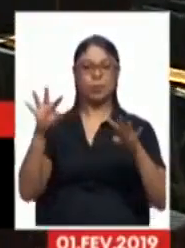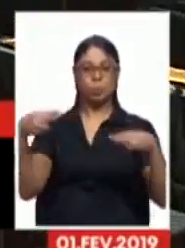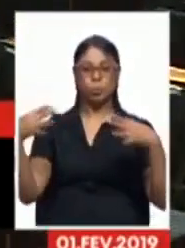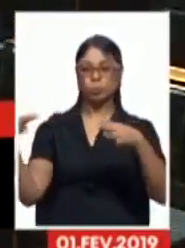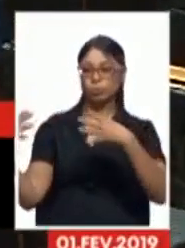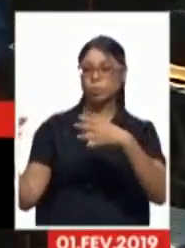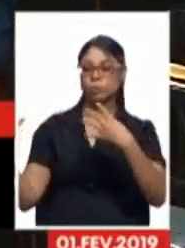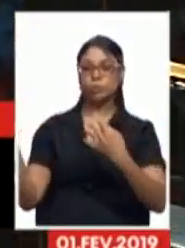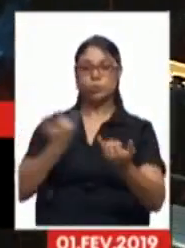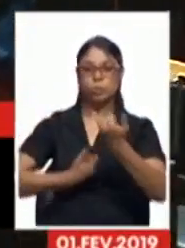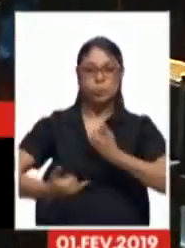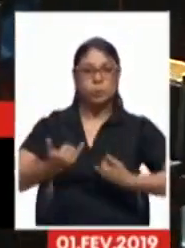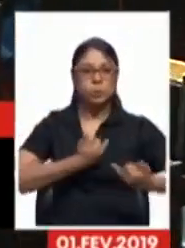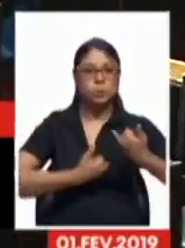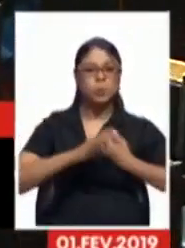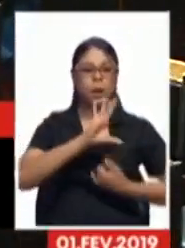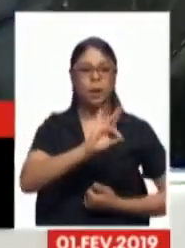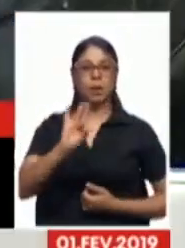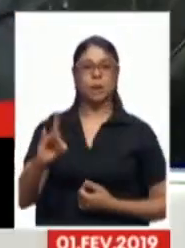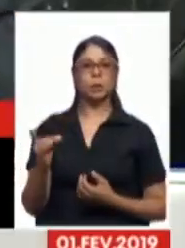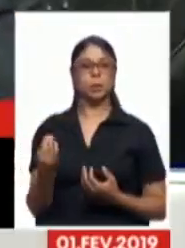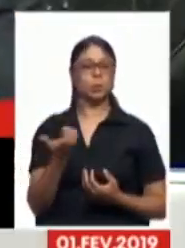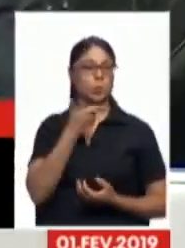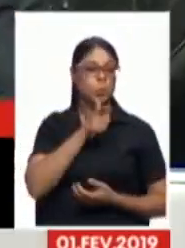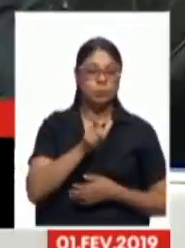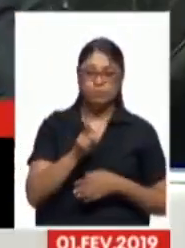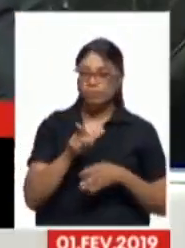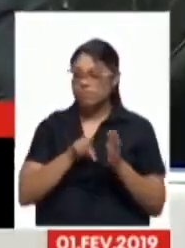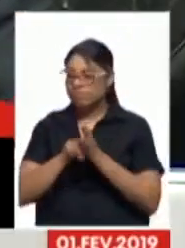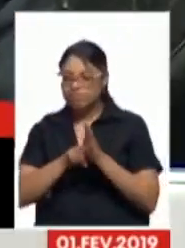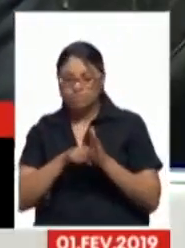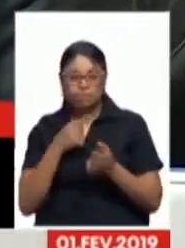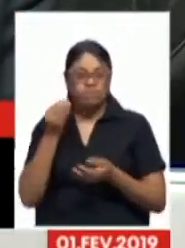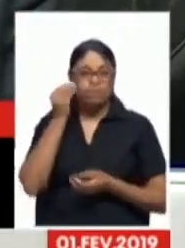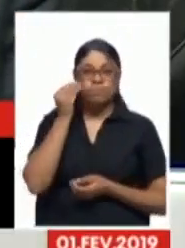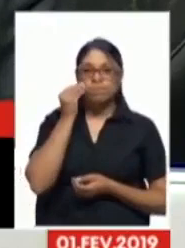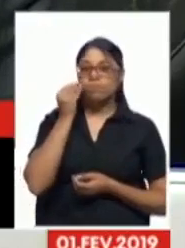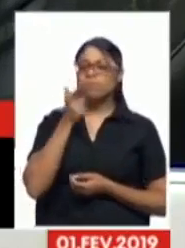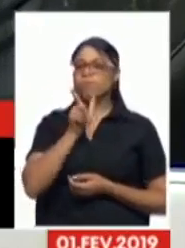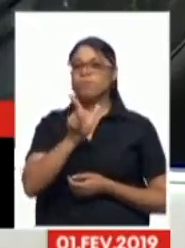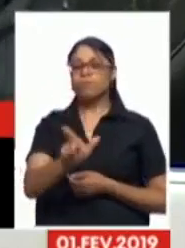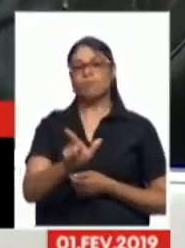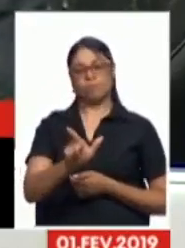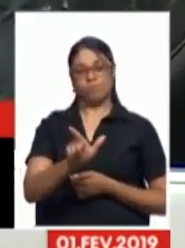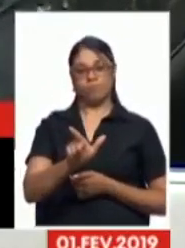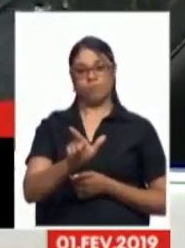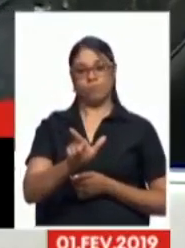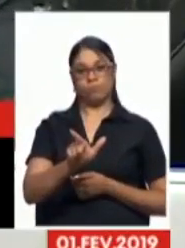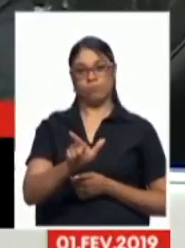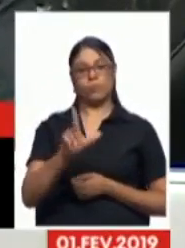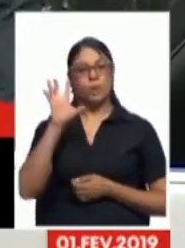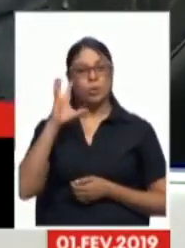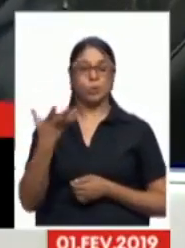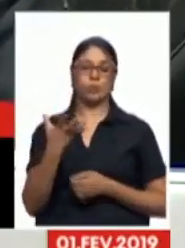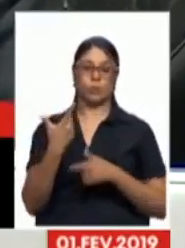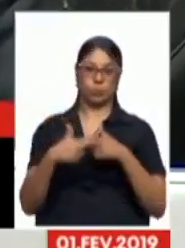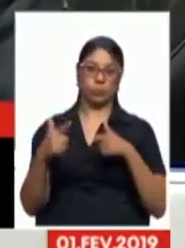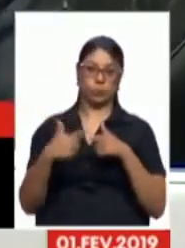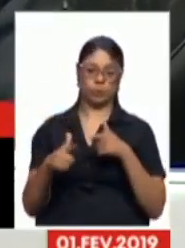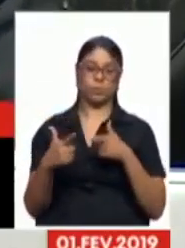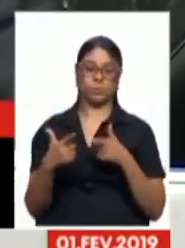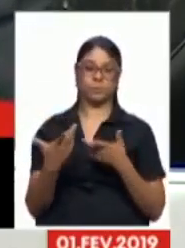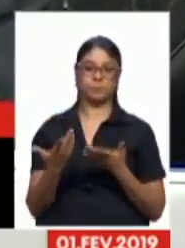um, sempre buscando encontrar decisões que melhor reflitam a diversidade deste parlamento.